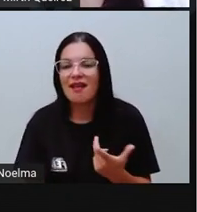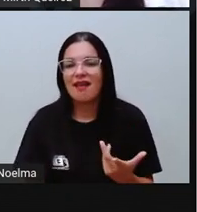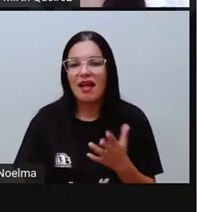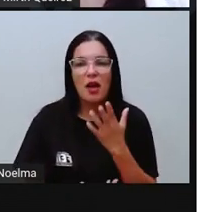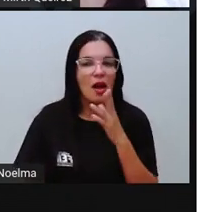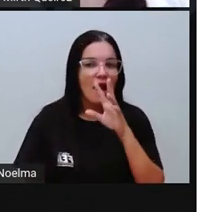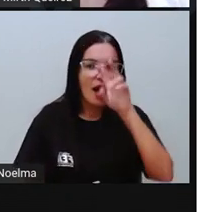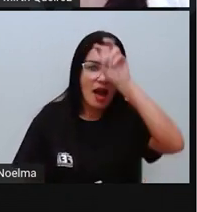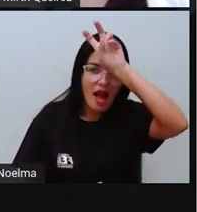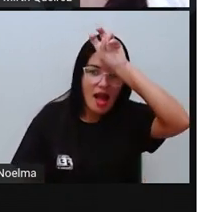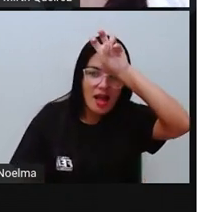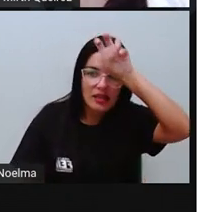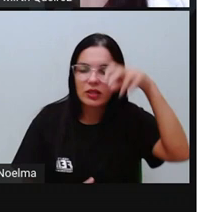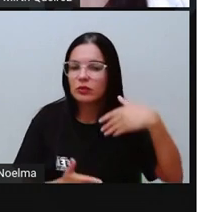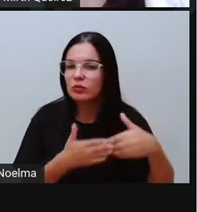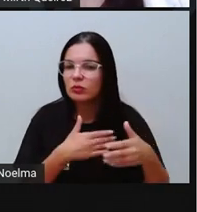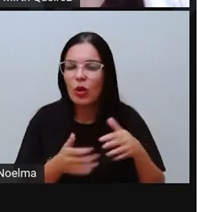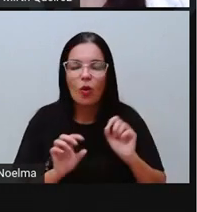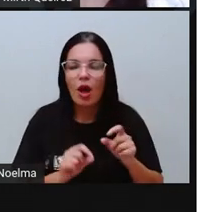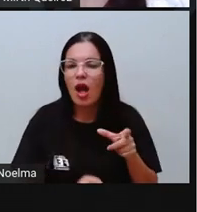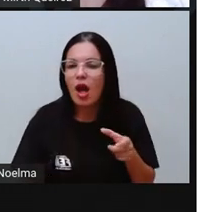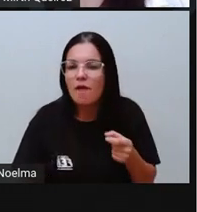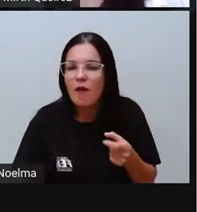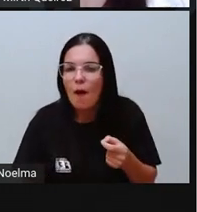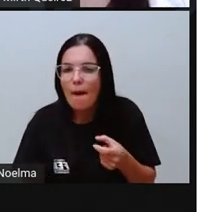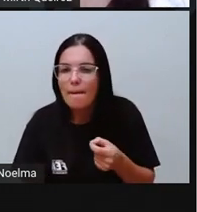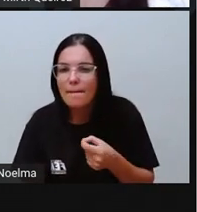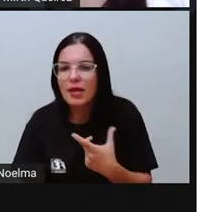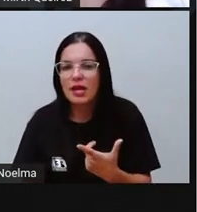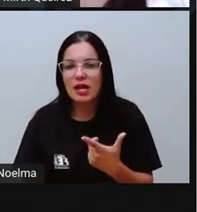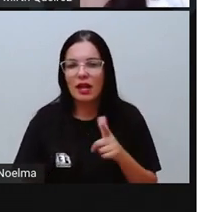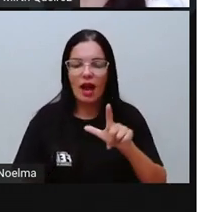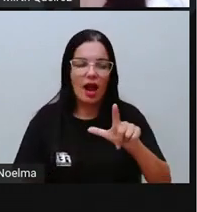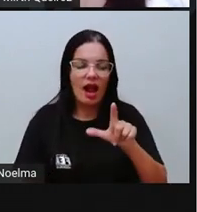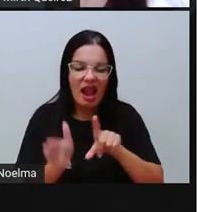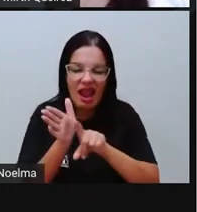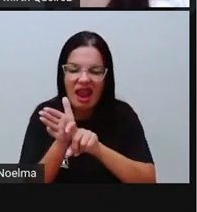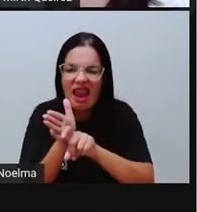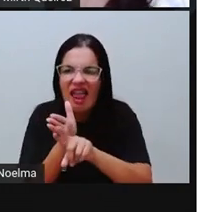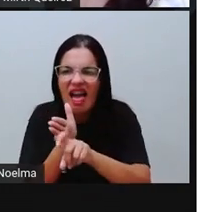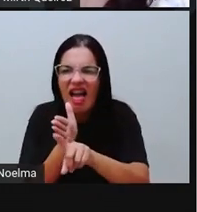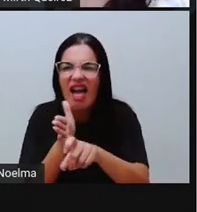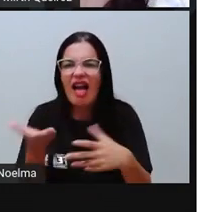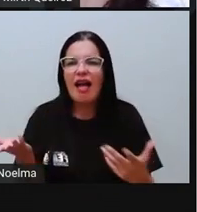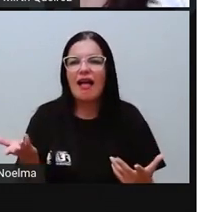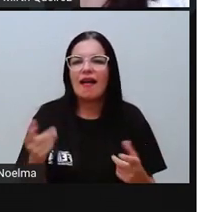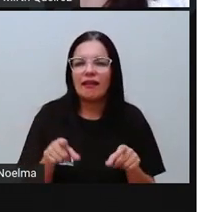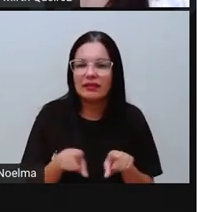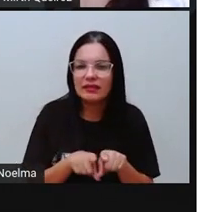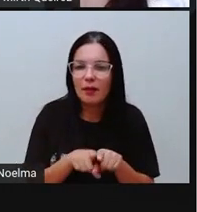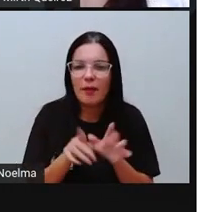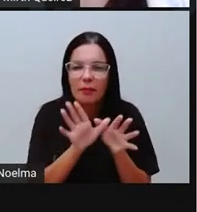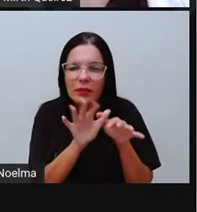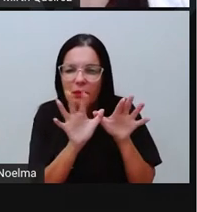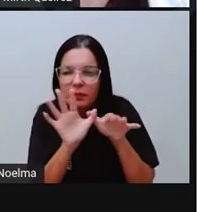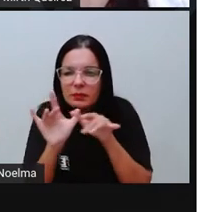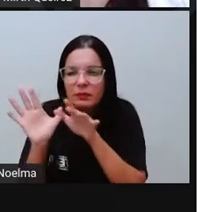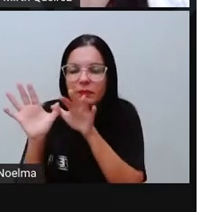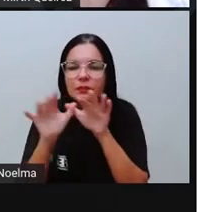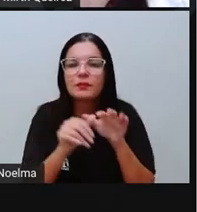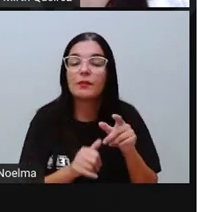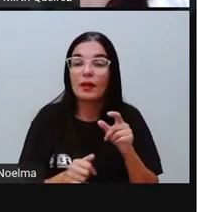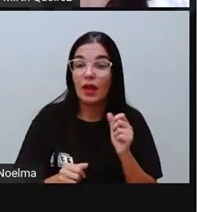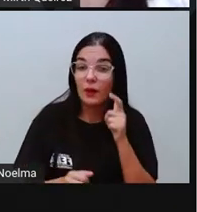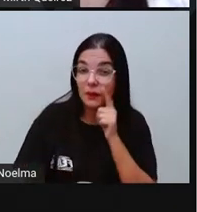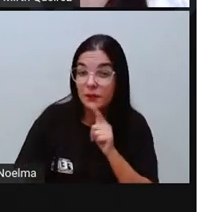insetos. Isso mesmo, que insetos? Formigas, cupins, larvas, centopeias, vermes, são alguns dos animais que